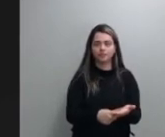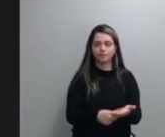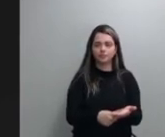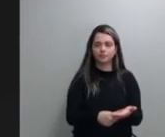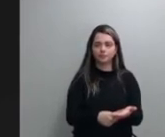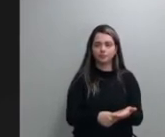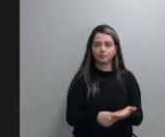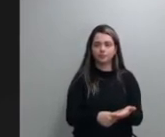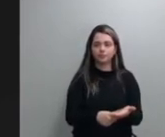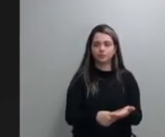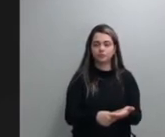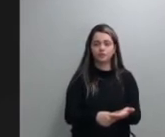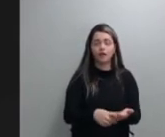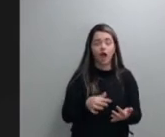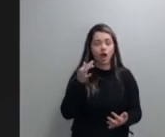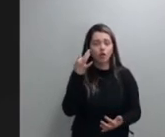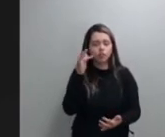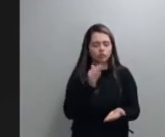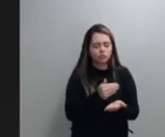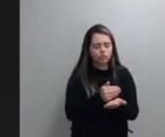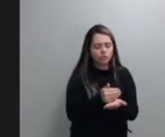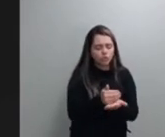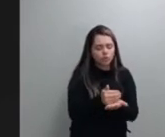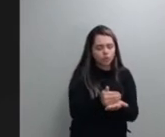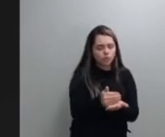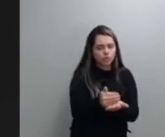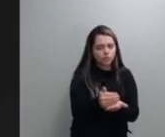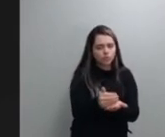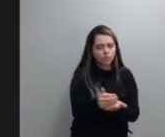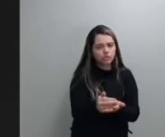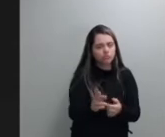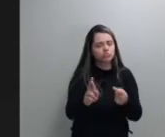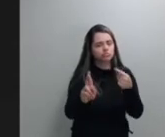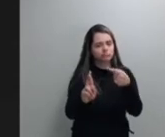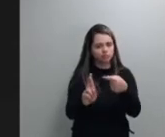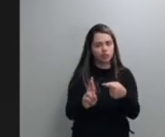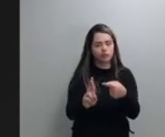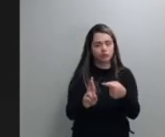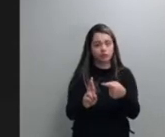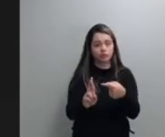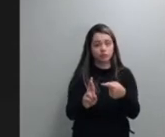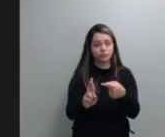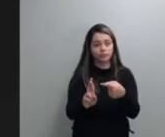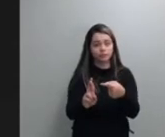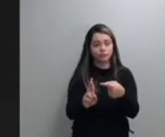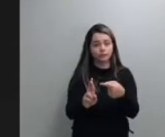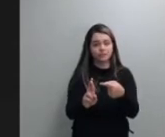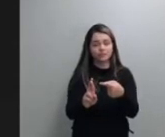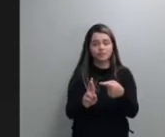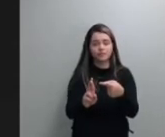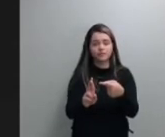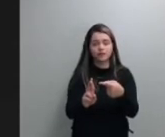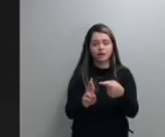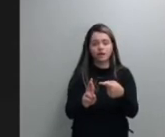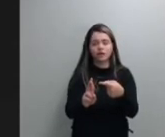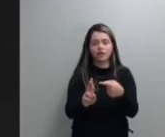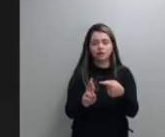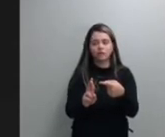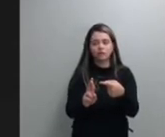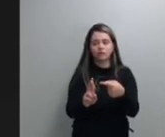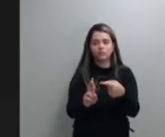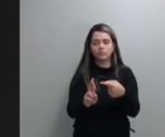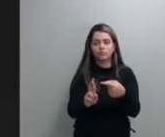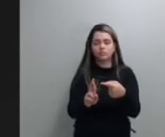foi inicialmente acolhida pelo relator do mandado de segurança, desembargador Joaquim Santana,